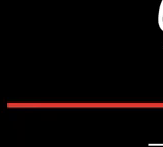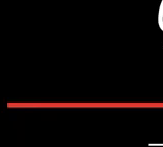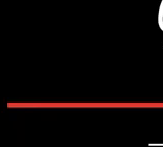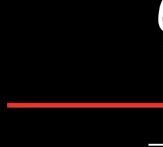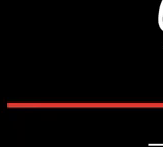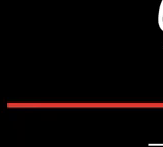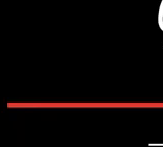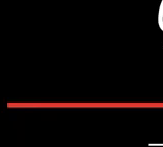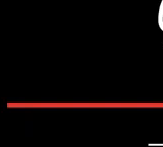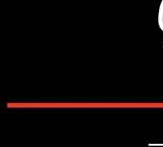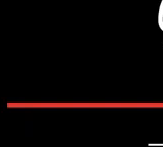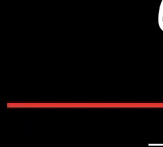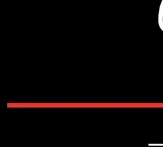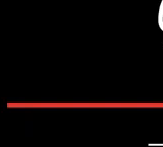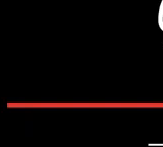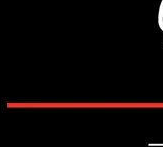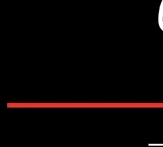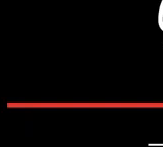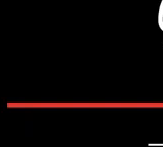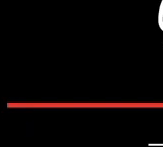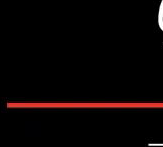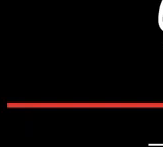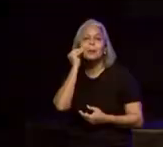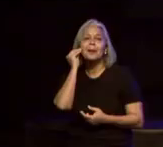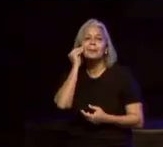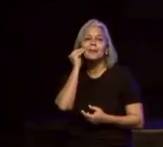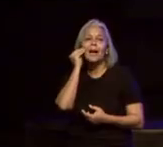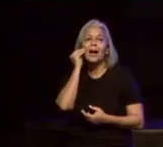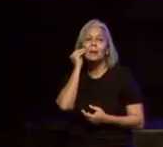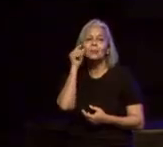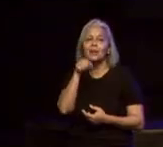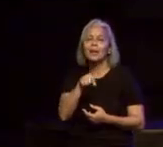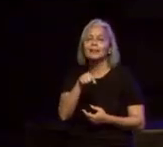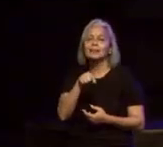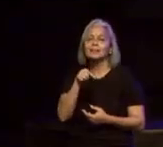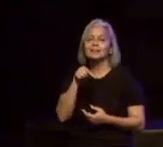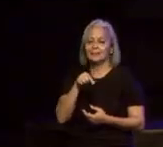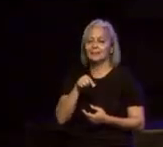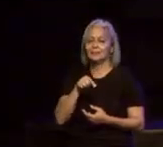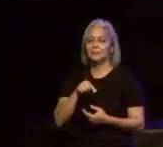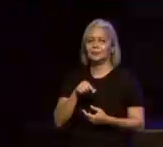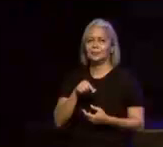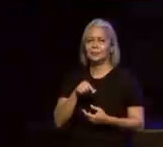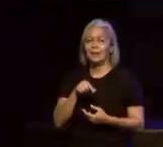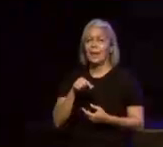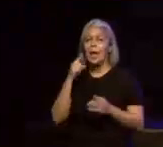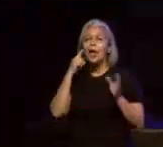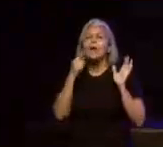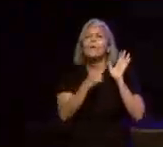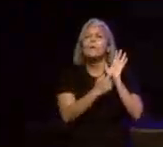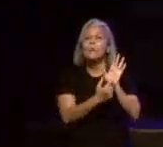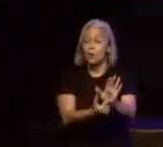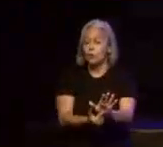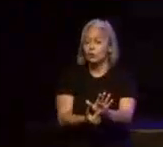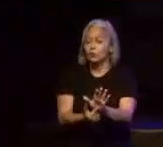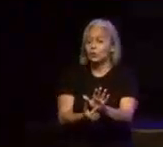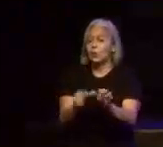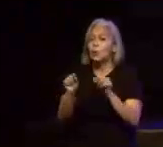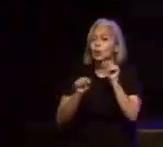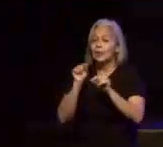mão. A maneira como Deus vai se revelar a mim e a você, frequentemente vai passar por essa avenida onde Ele